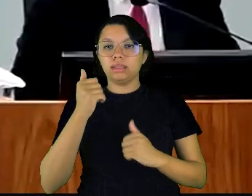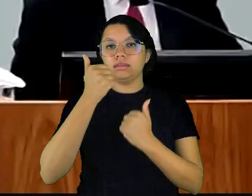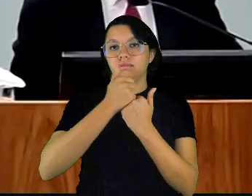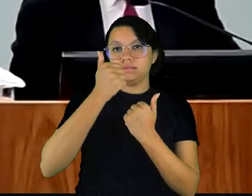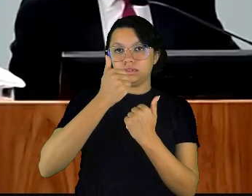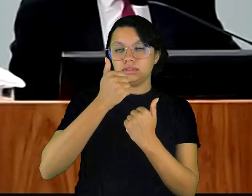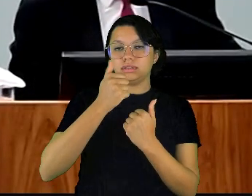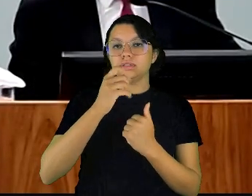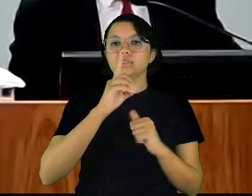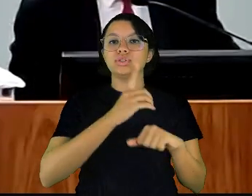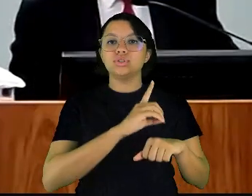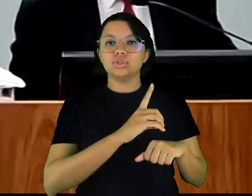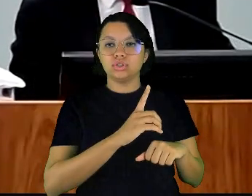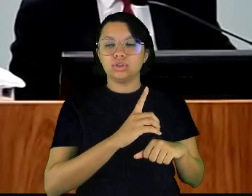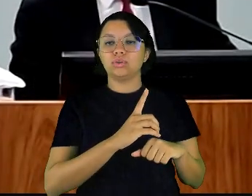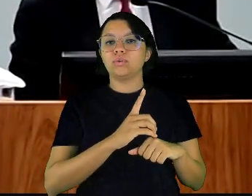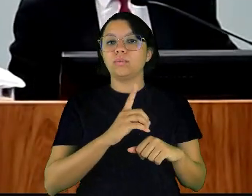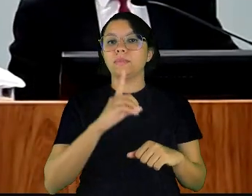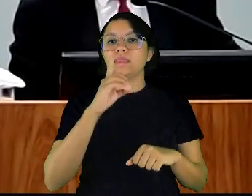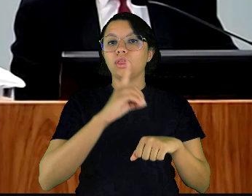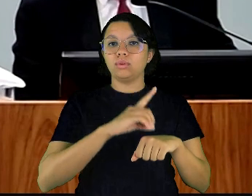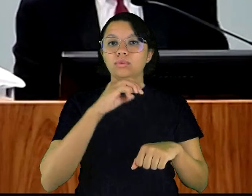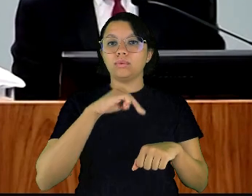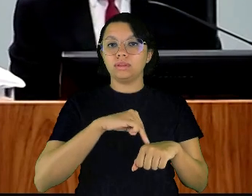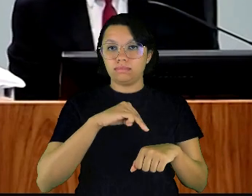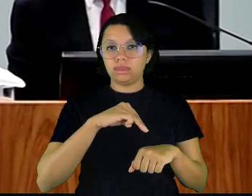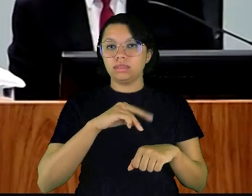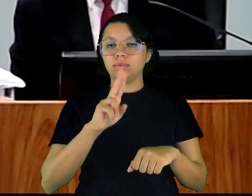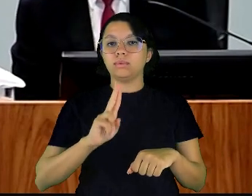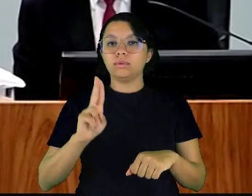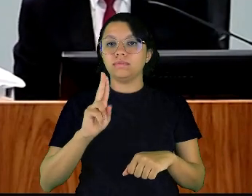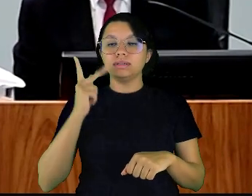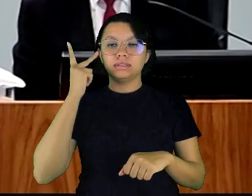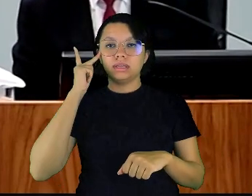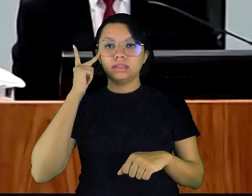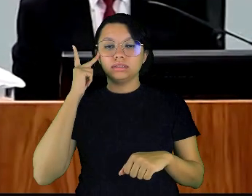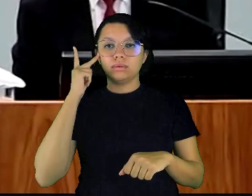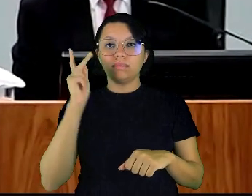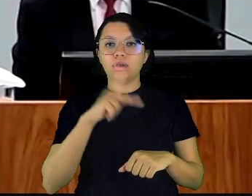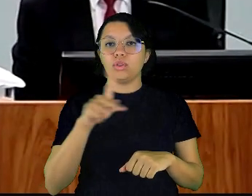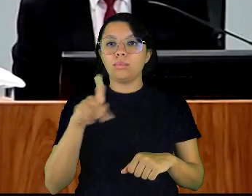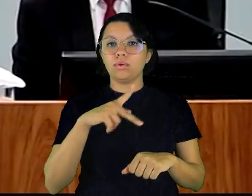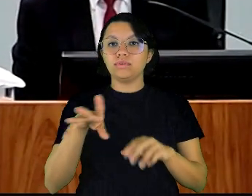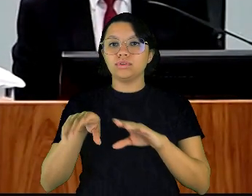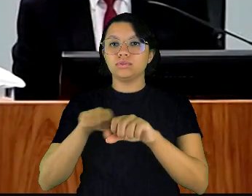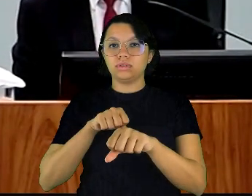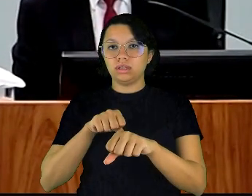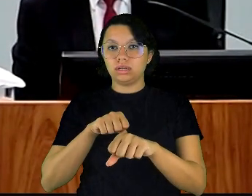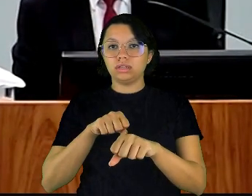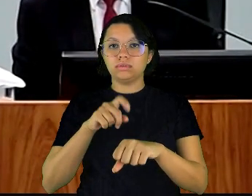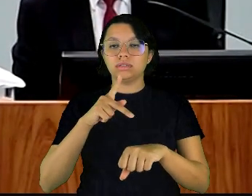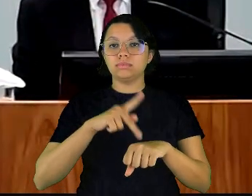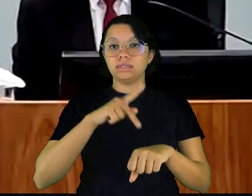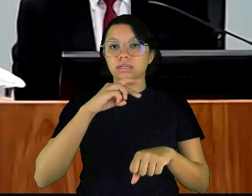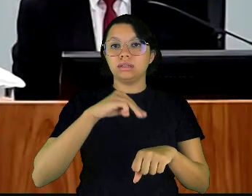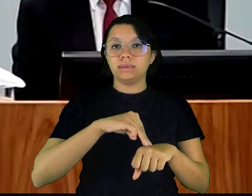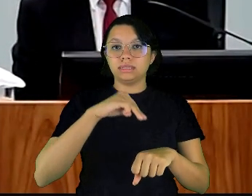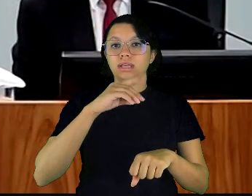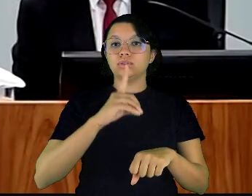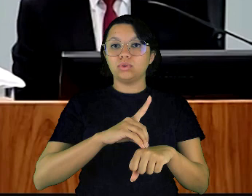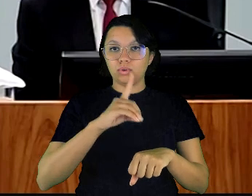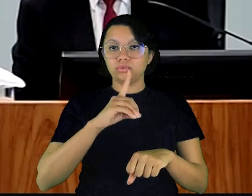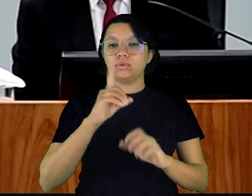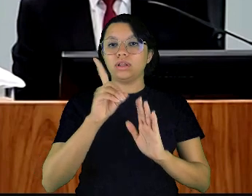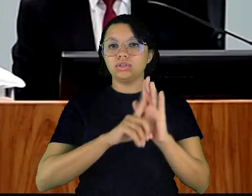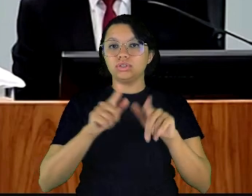é doutor e mestre em Direito do Trabalho pela Universidade de São Paulo, professor da graduação, especialização, mestrado e doutorado de Direito do